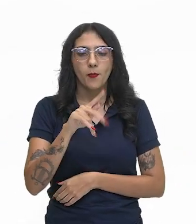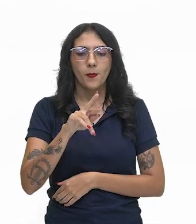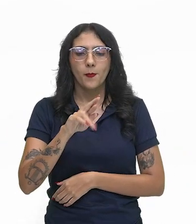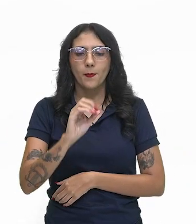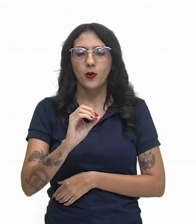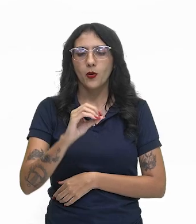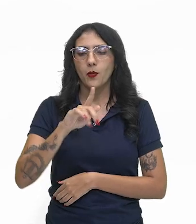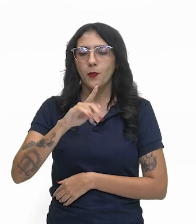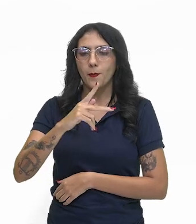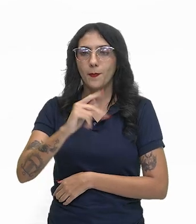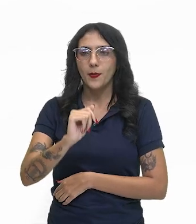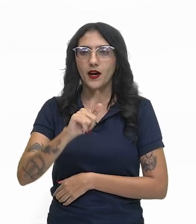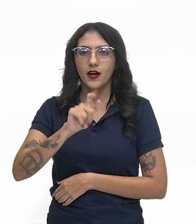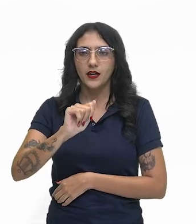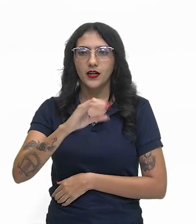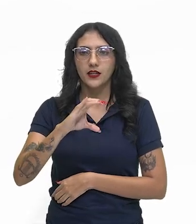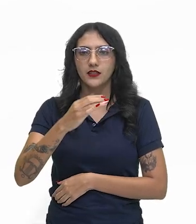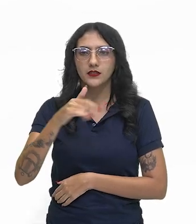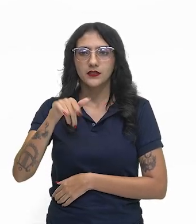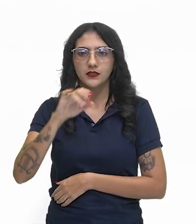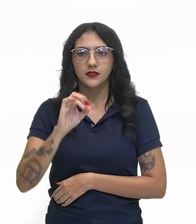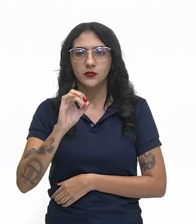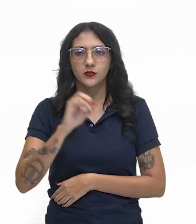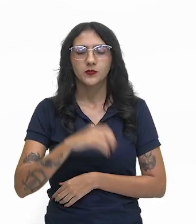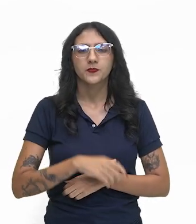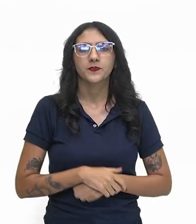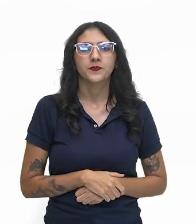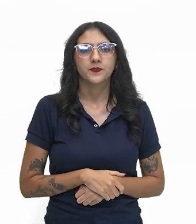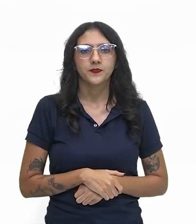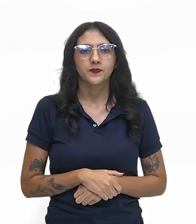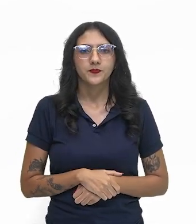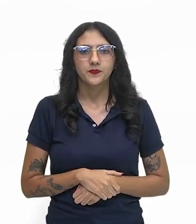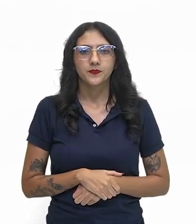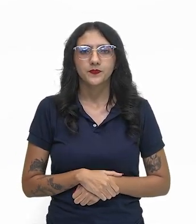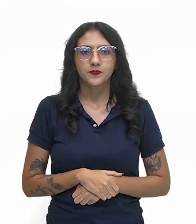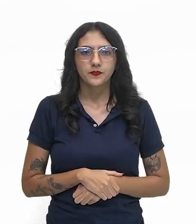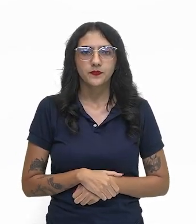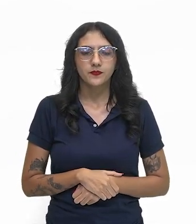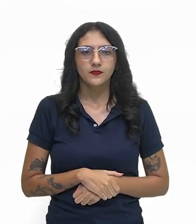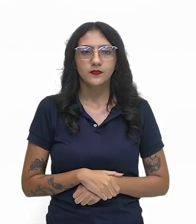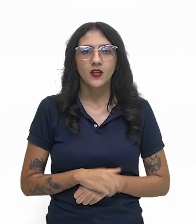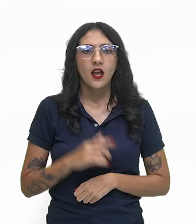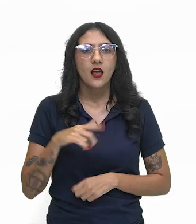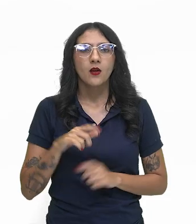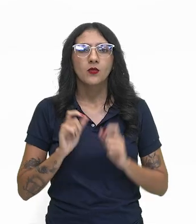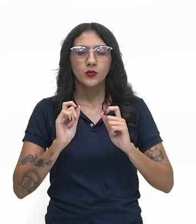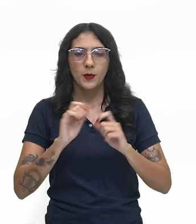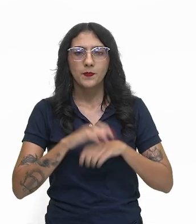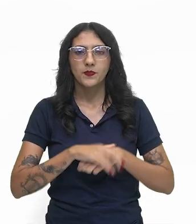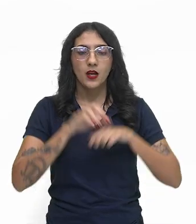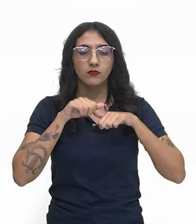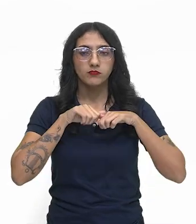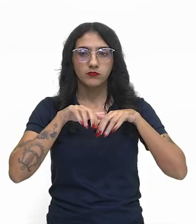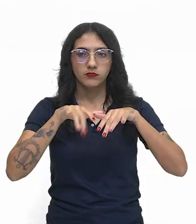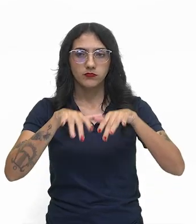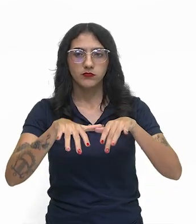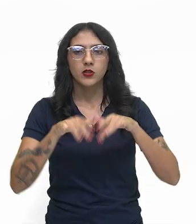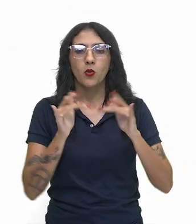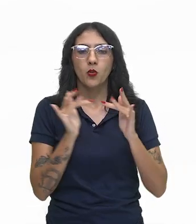nós temos o seguinte, ó. É a passagem da energia